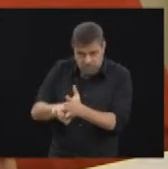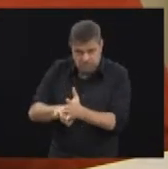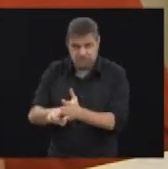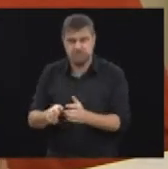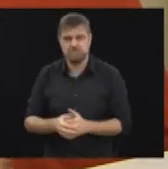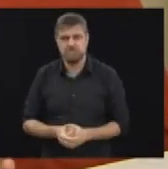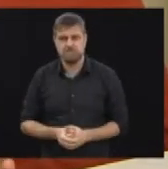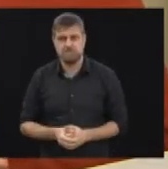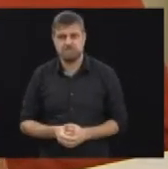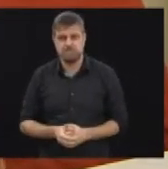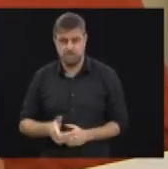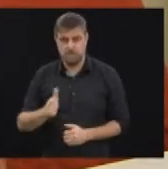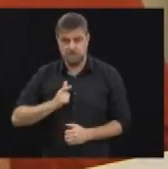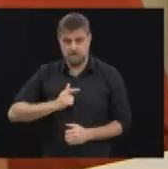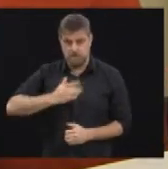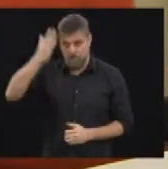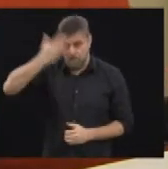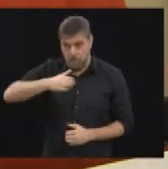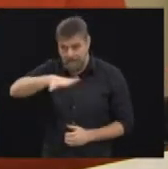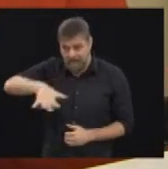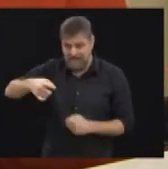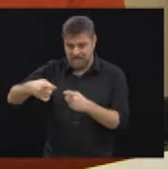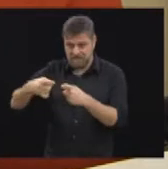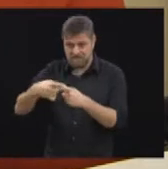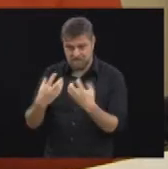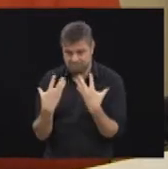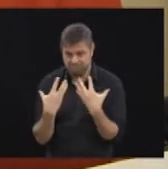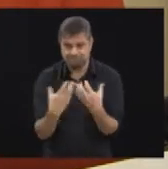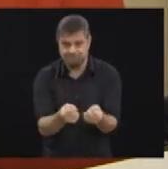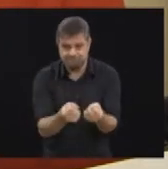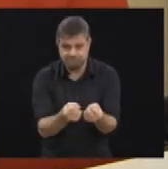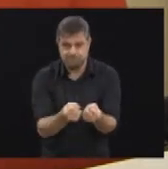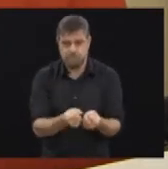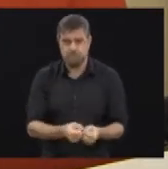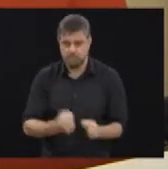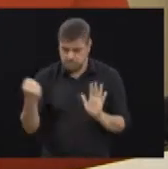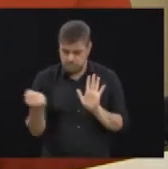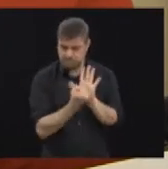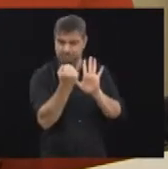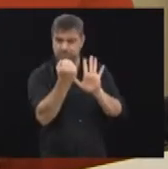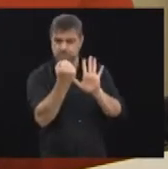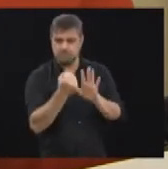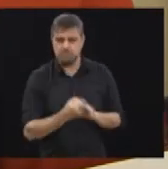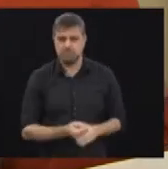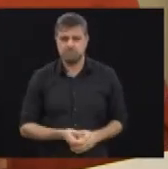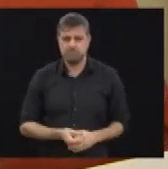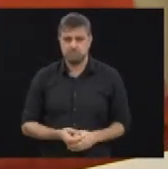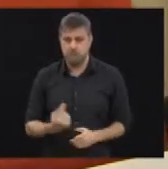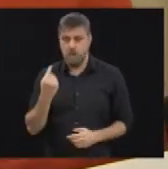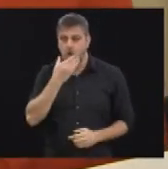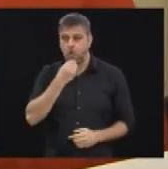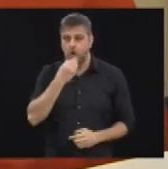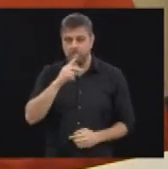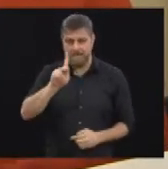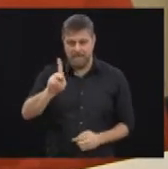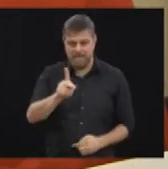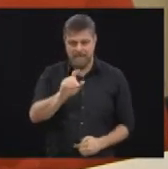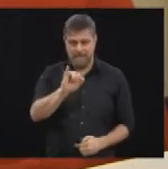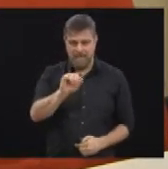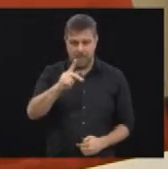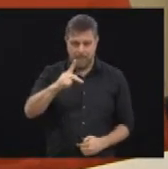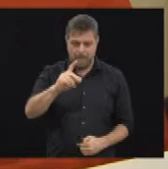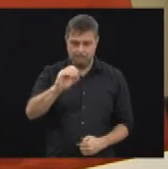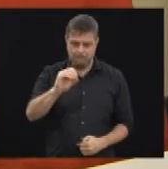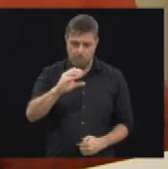científica, que é reconhecido dentro da medicina ocidental como um marco é o trabalho do